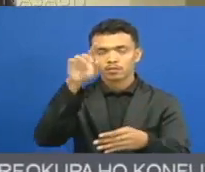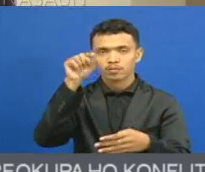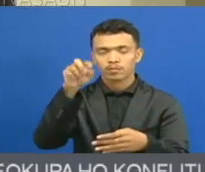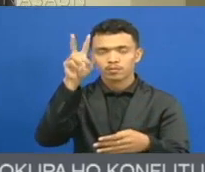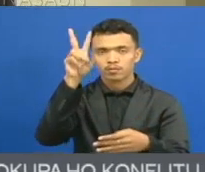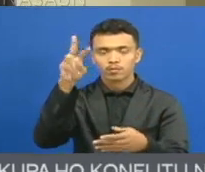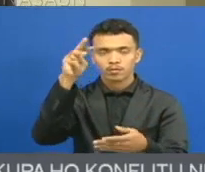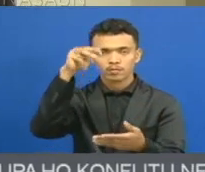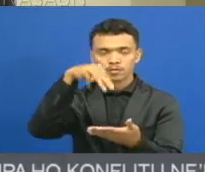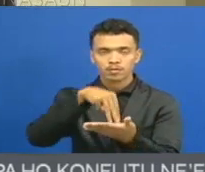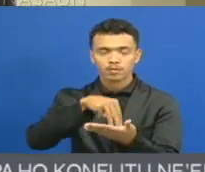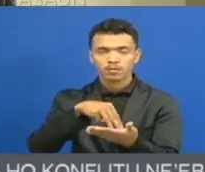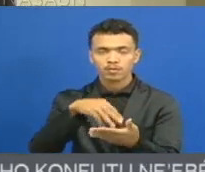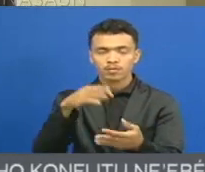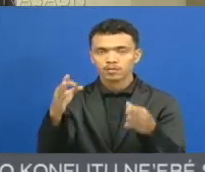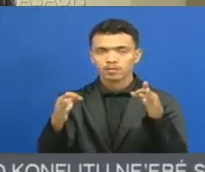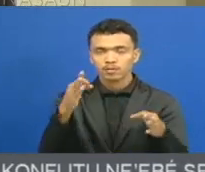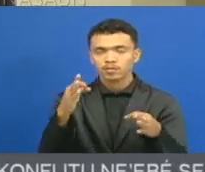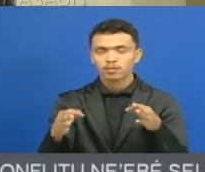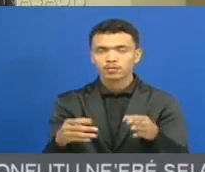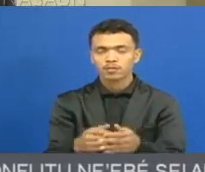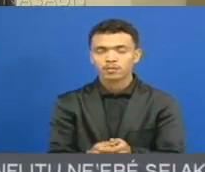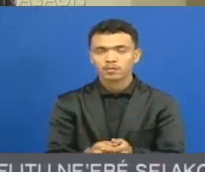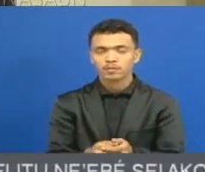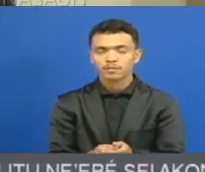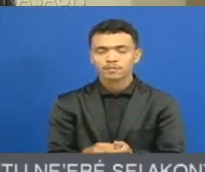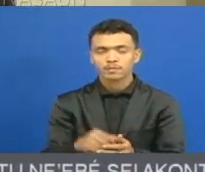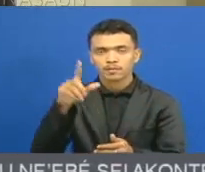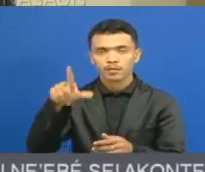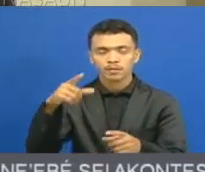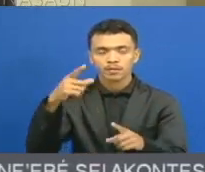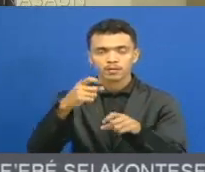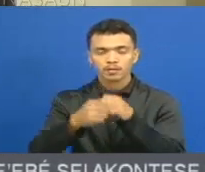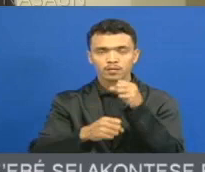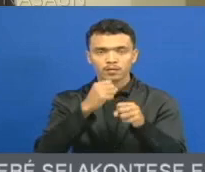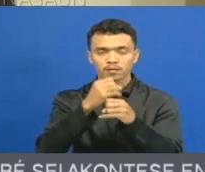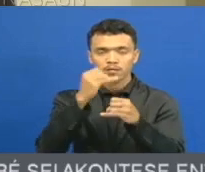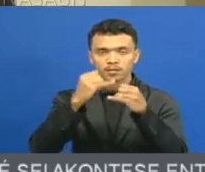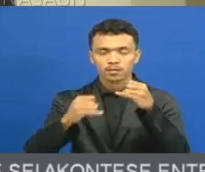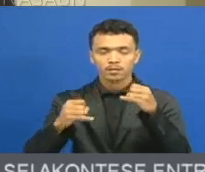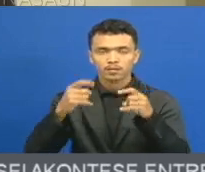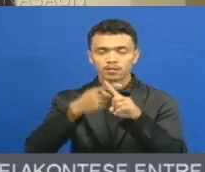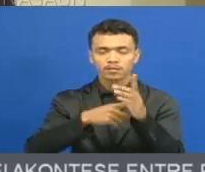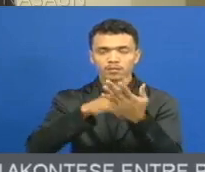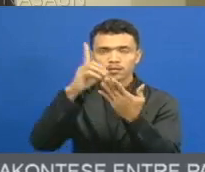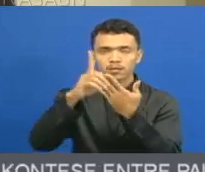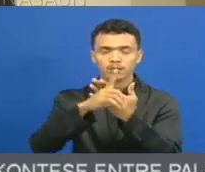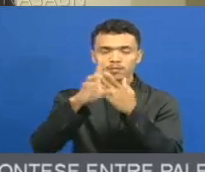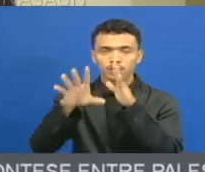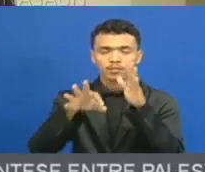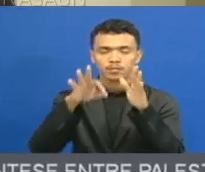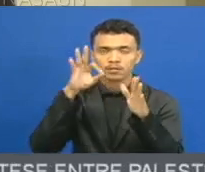4.2 milhões. Então, eu tinha target no fim do ano. E também todo dezembro, né? E também etan, e